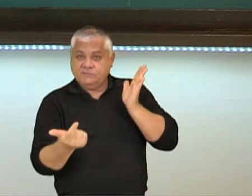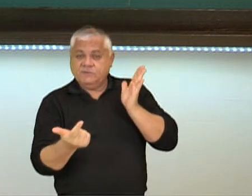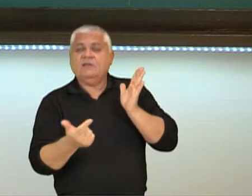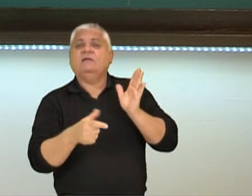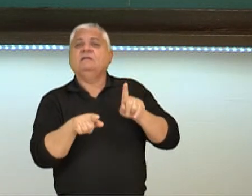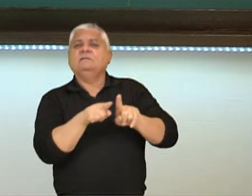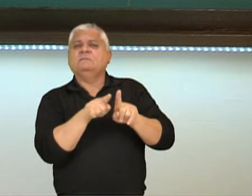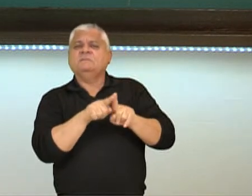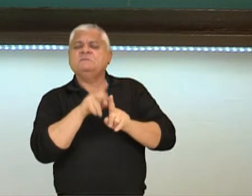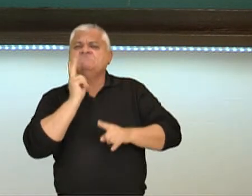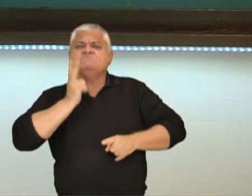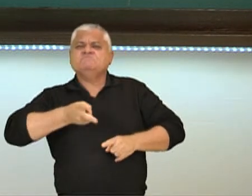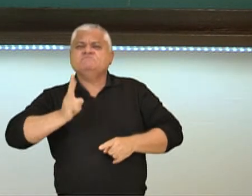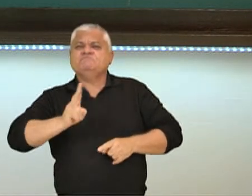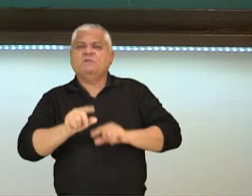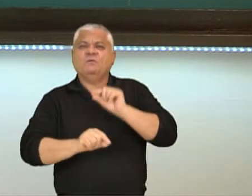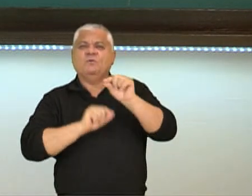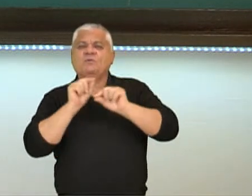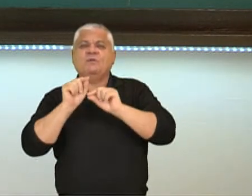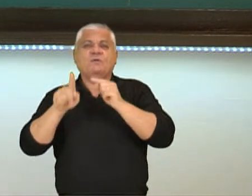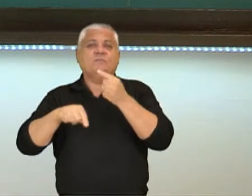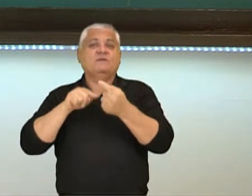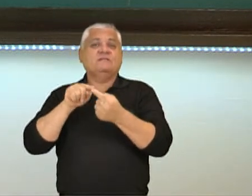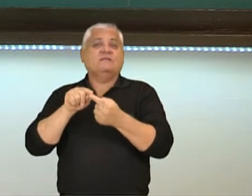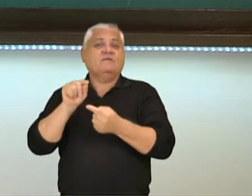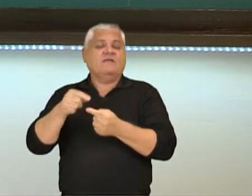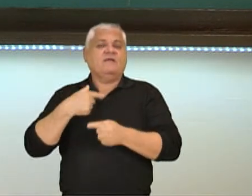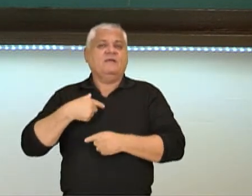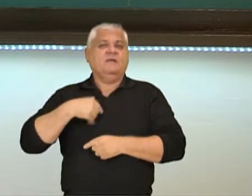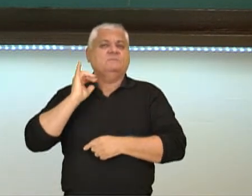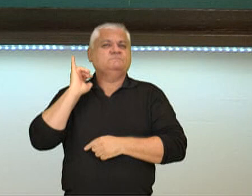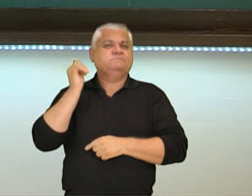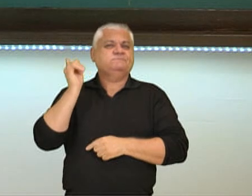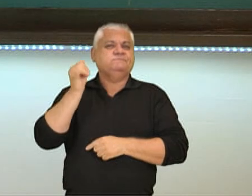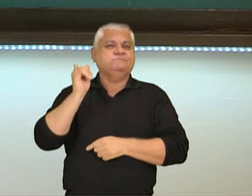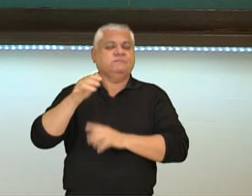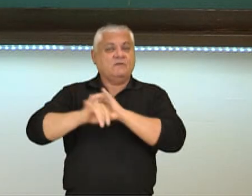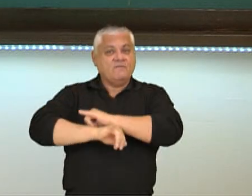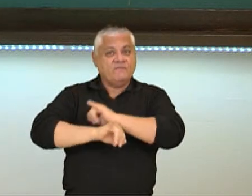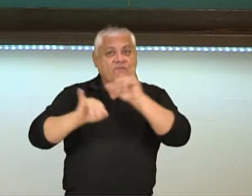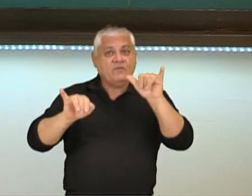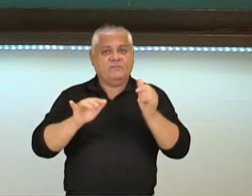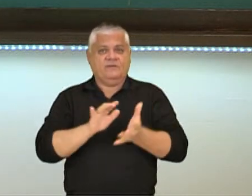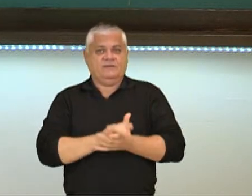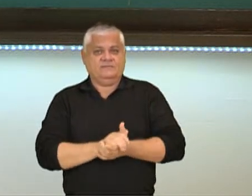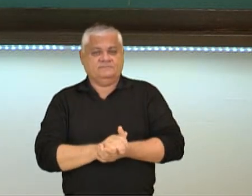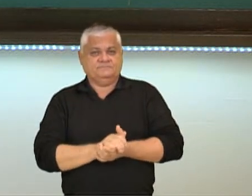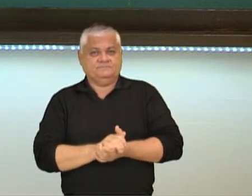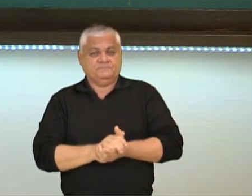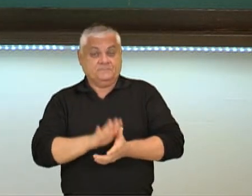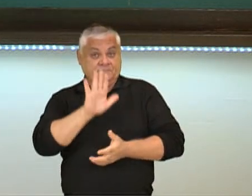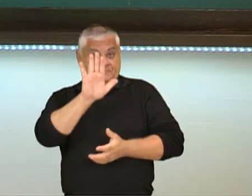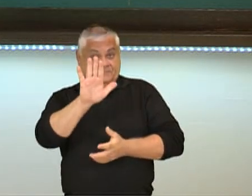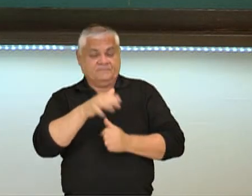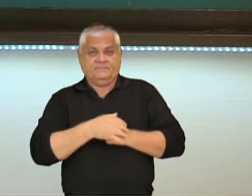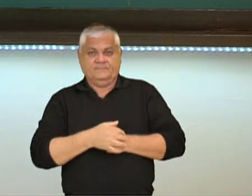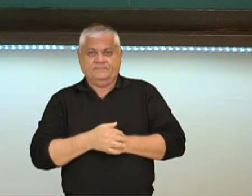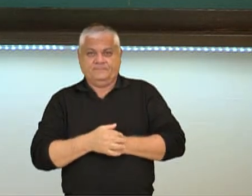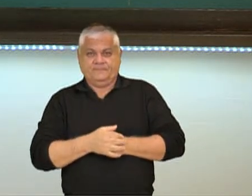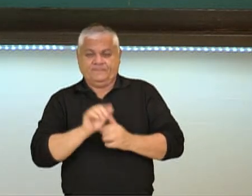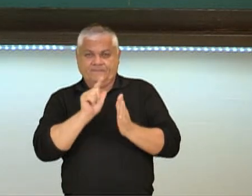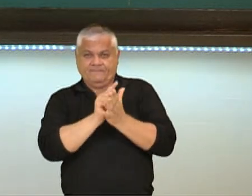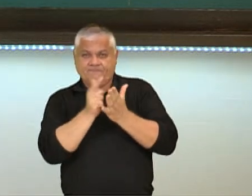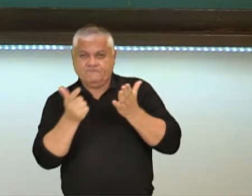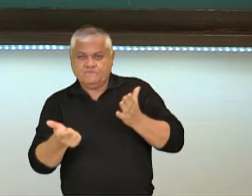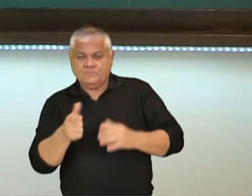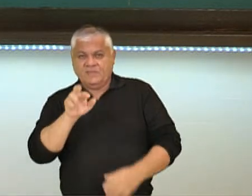sempre tentando, né, ou com o objetivo de informar. Só que a reportagem, ela vai além da